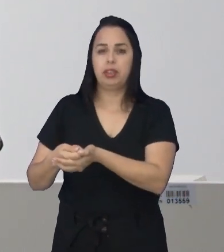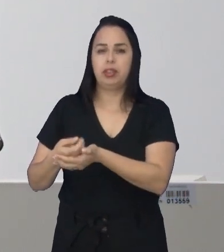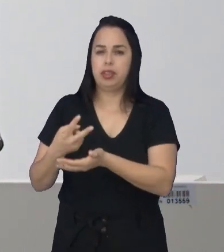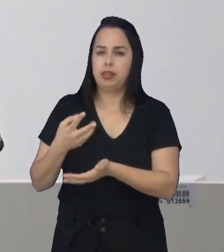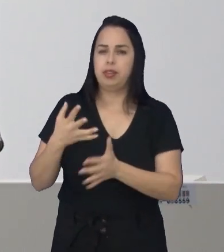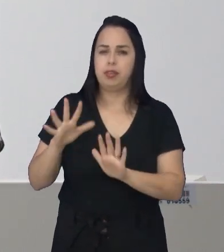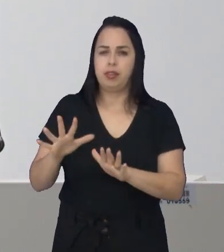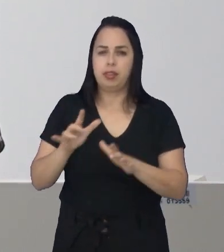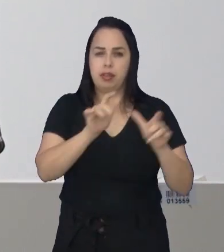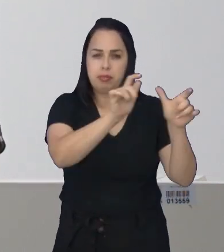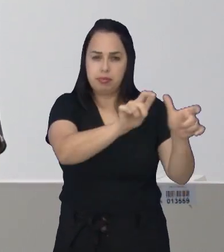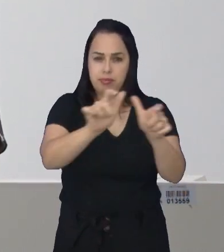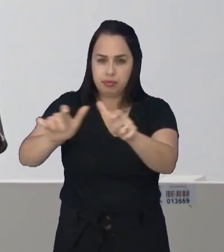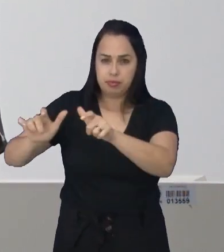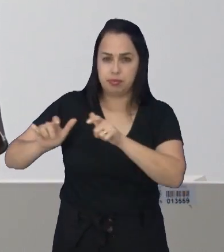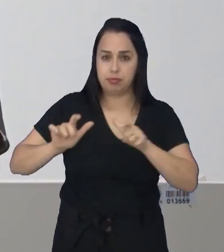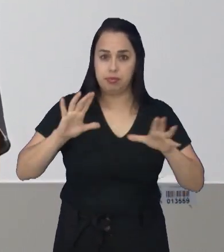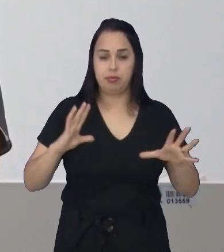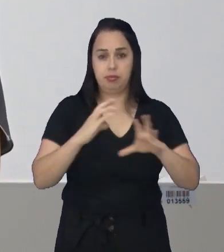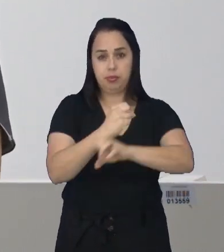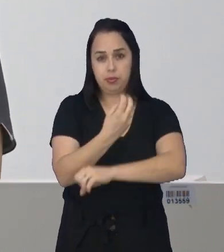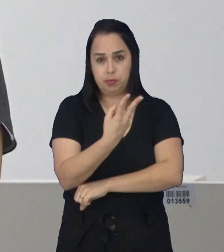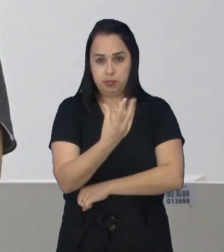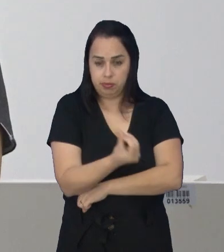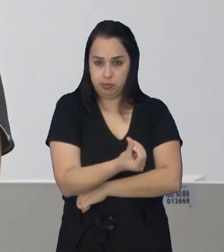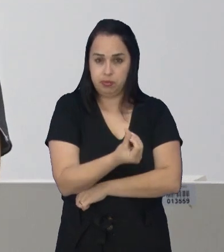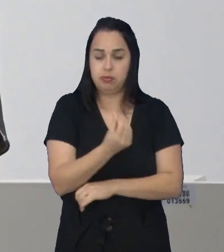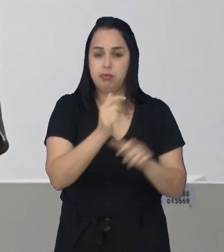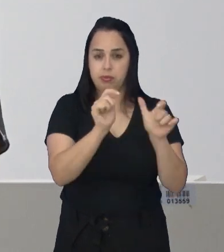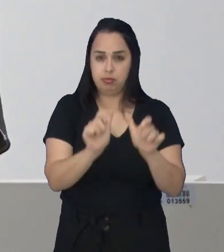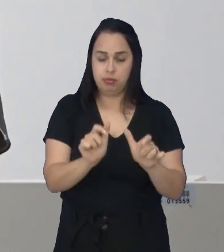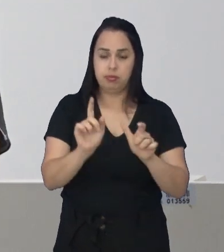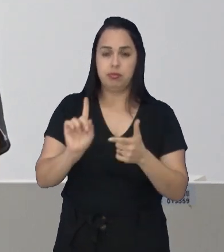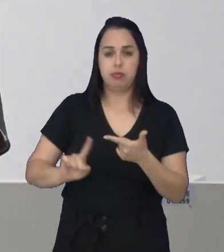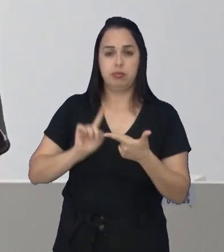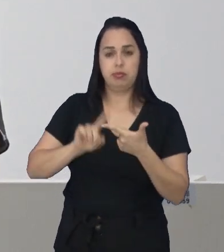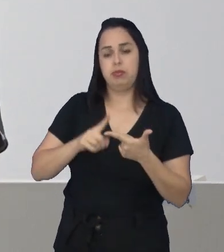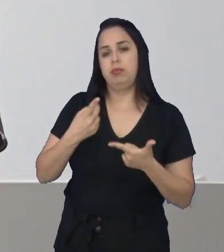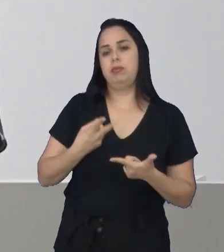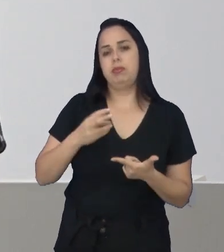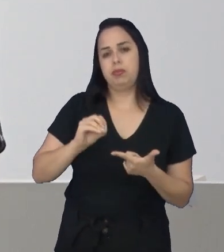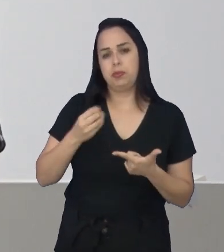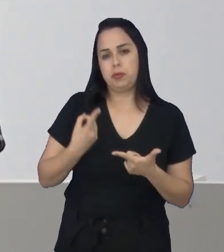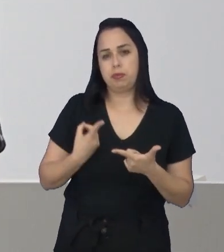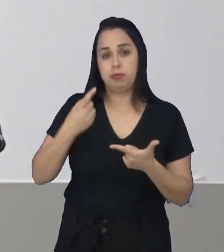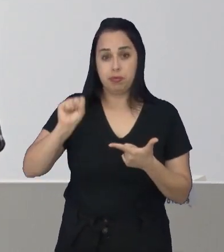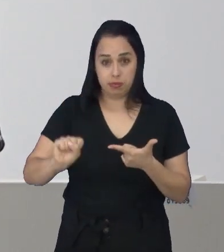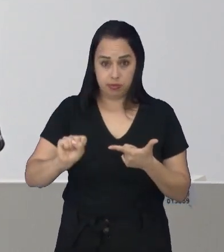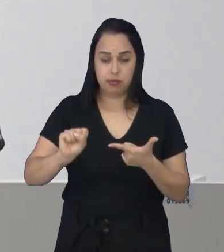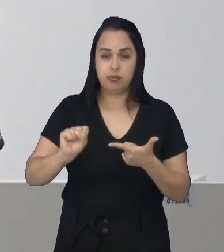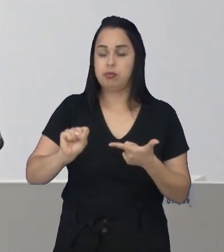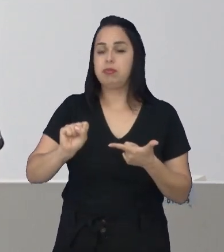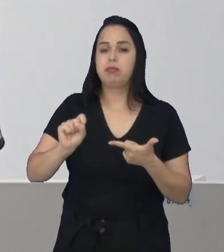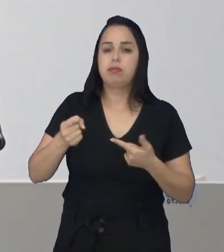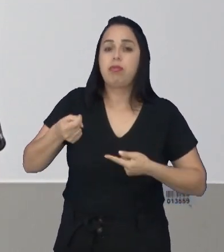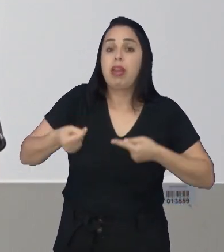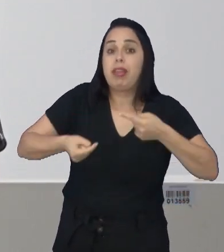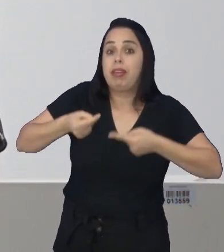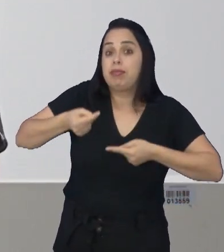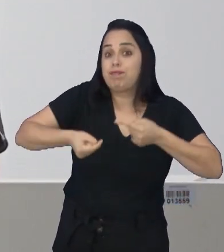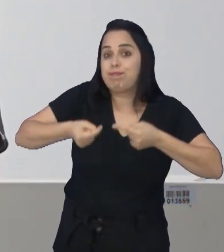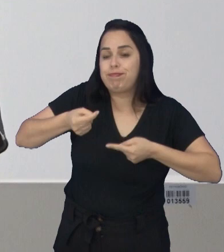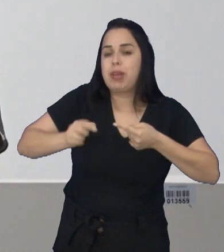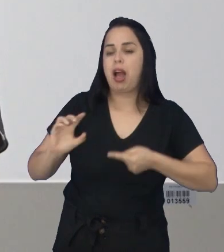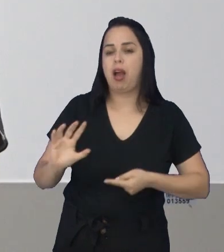26 grandes glebas na cidade na sequência 2018 a grande discussão né